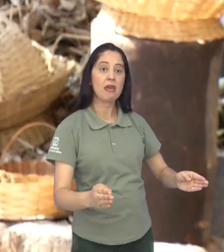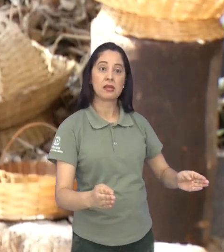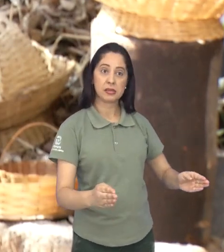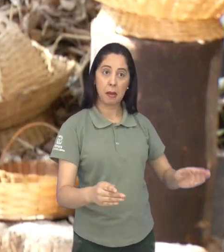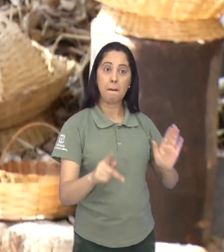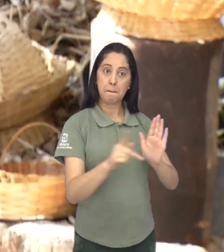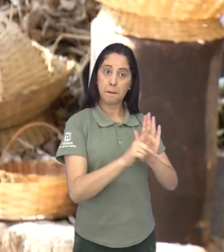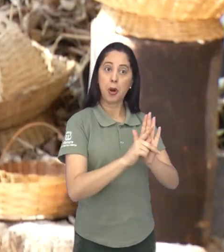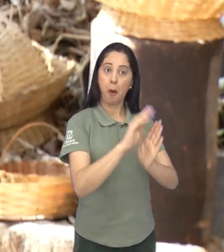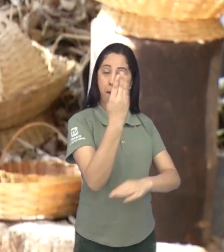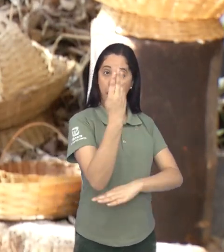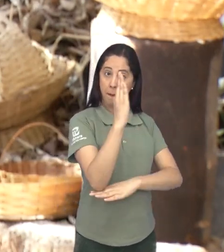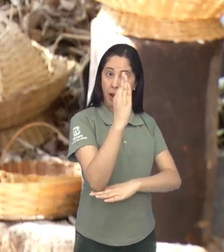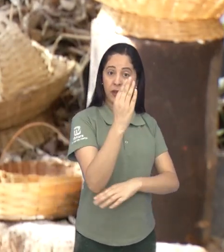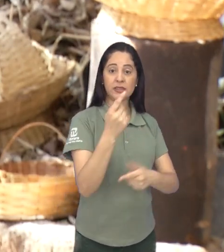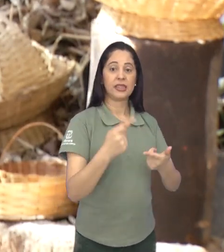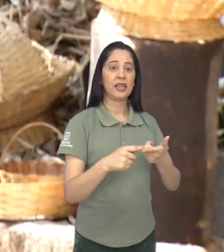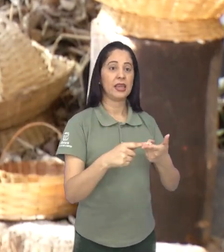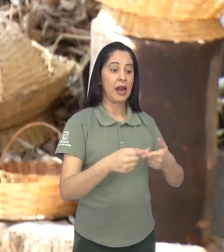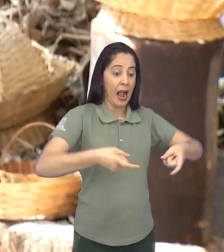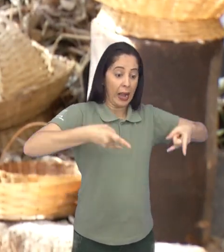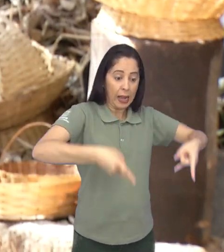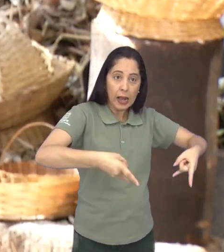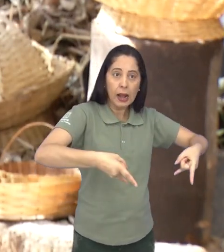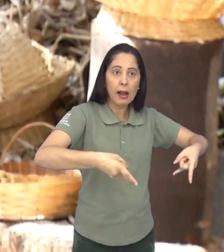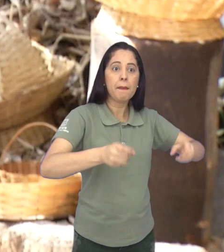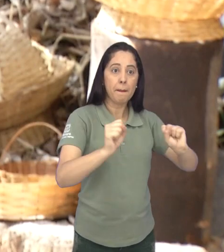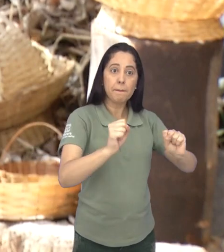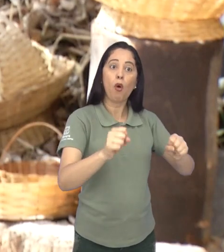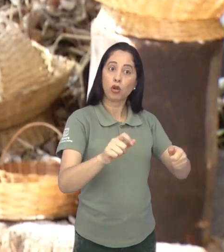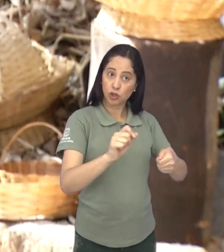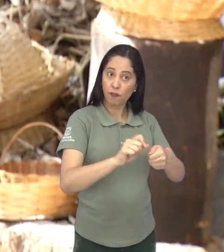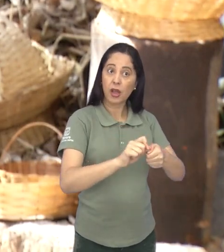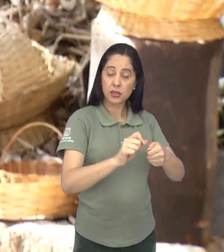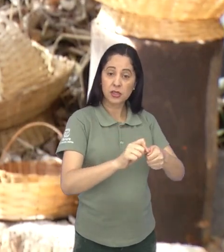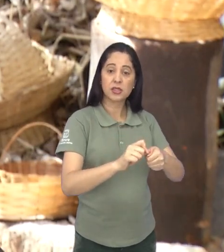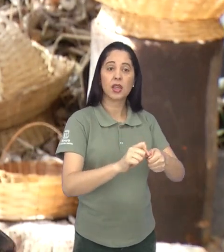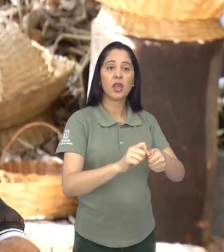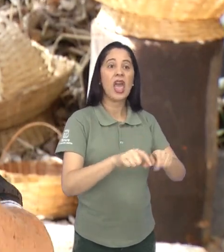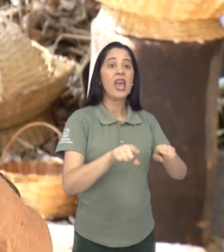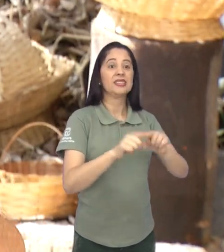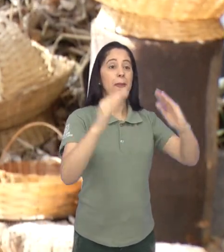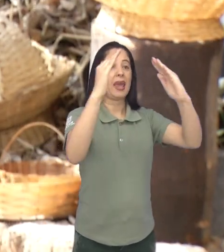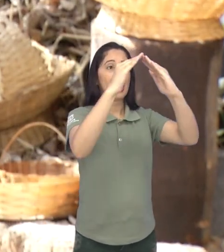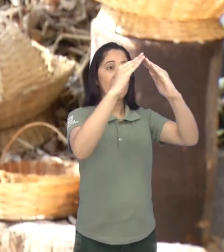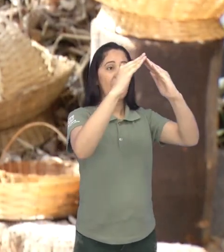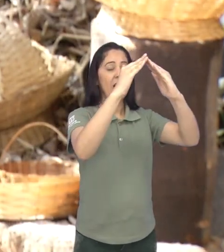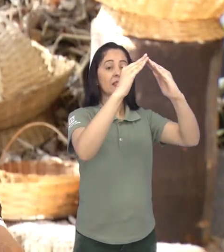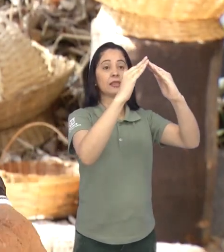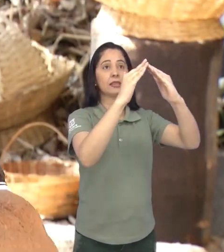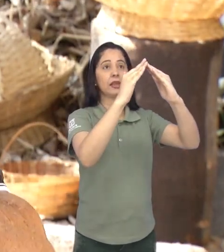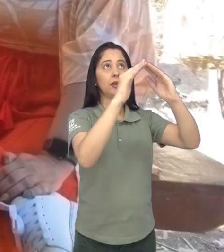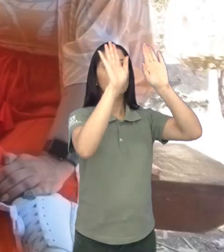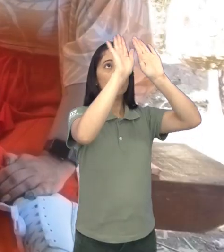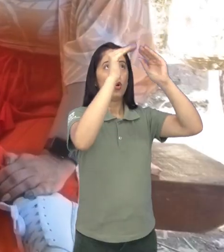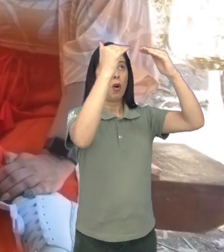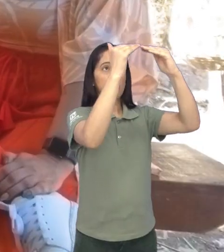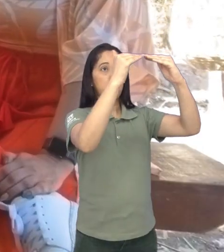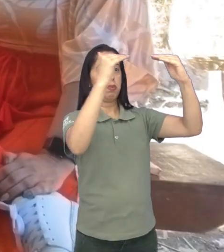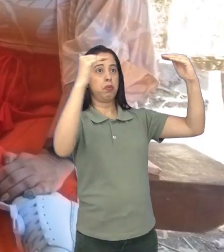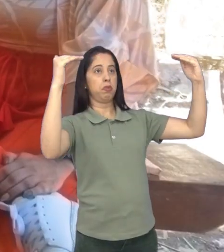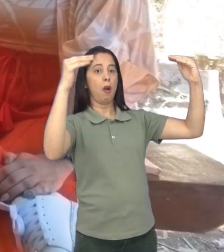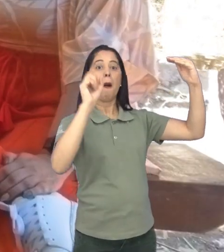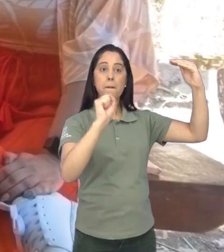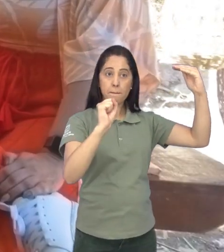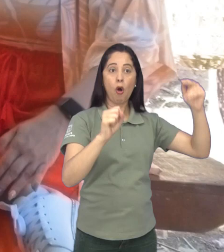mesa, você pode fazer cama. Então, forro, né?